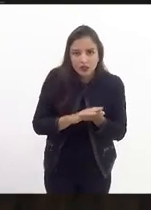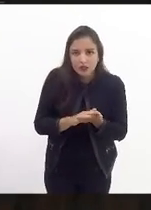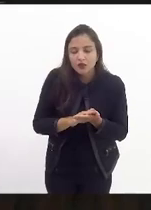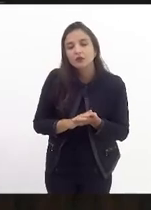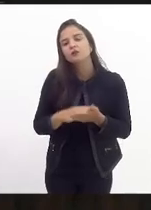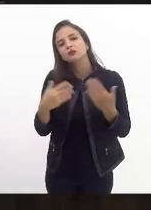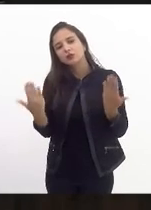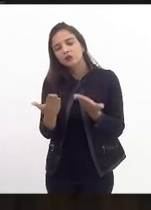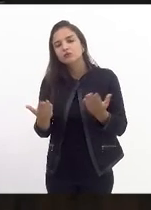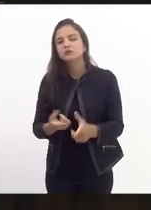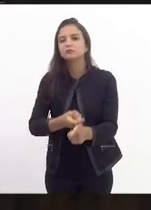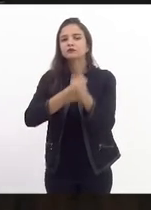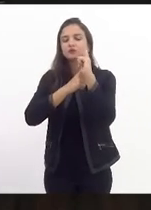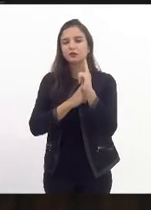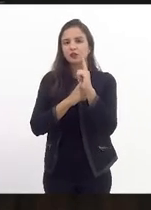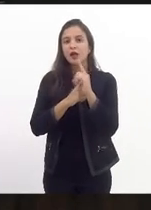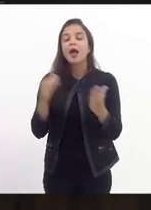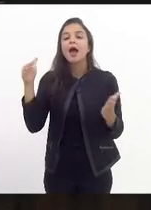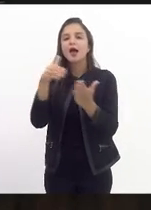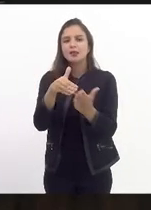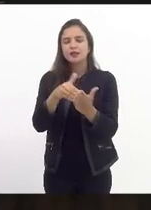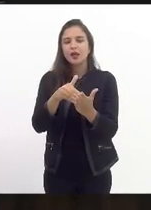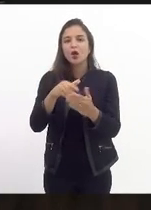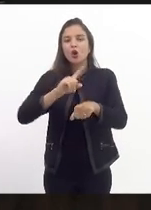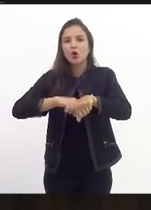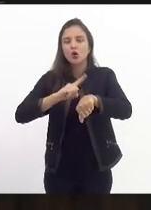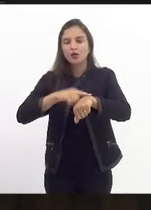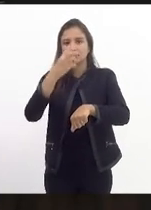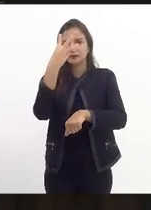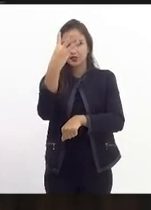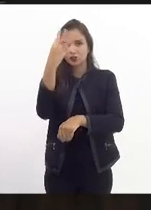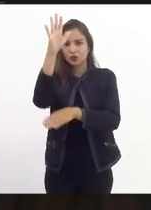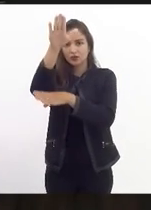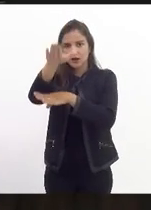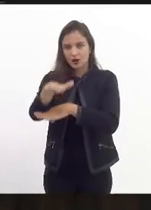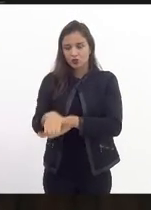trabalhos dessa sessão até às 15 horas, quando